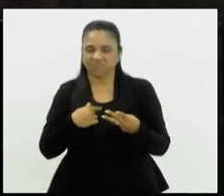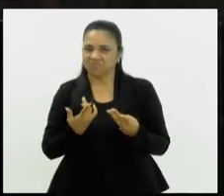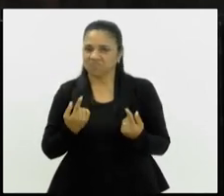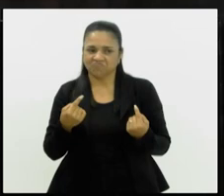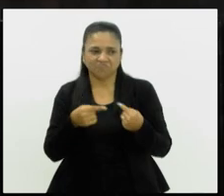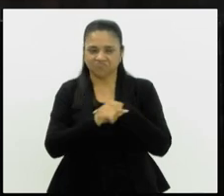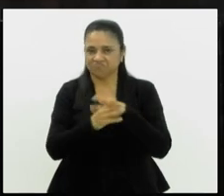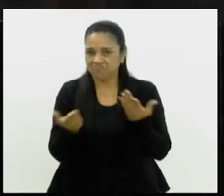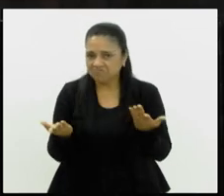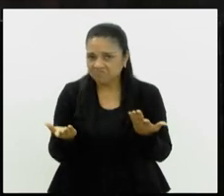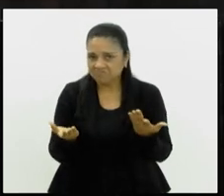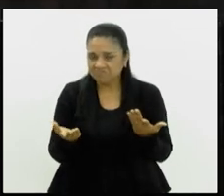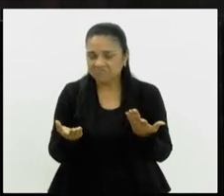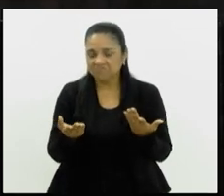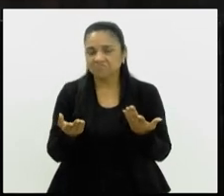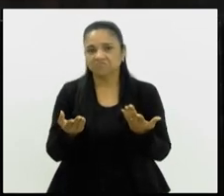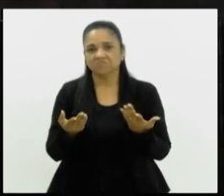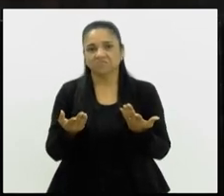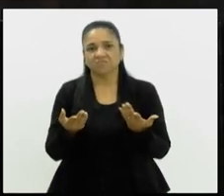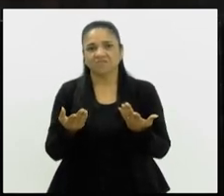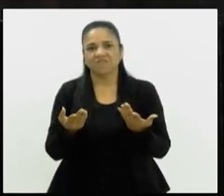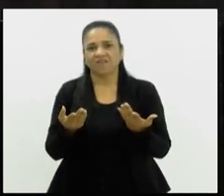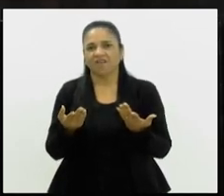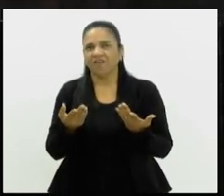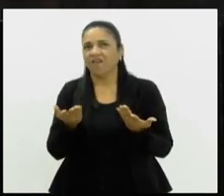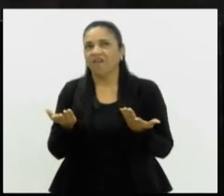vão jogar para o mais baixo,